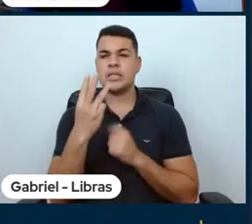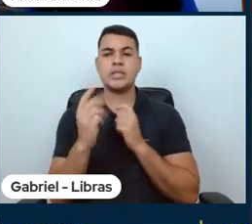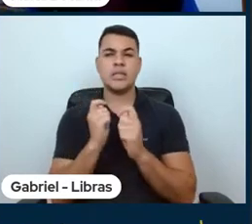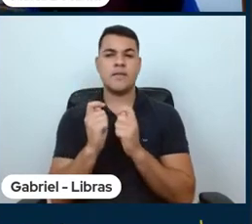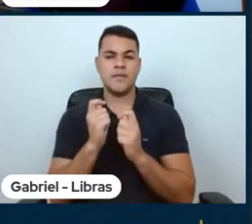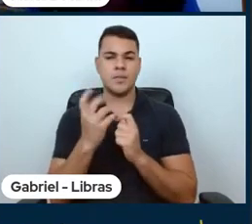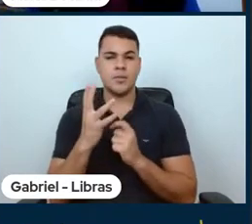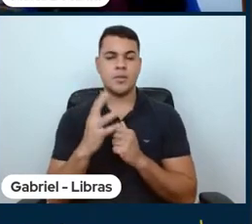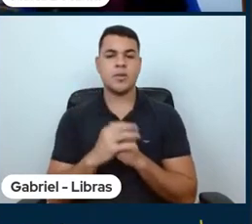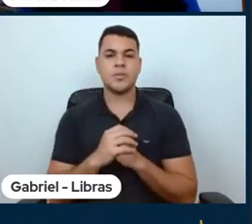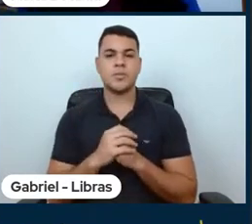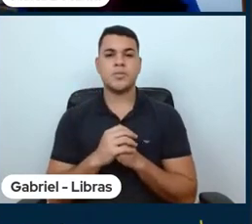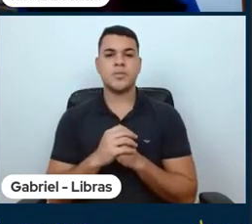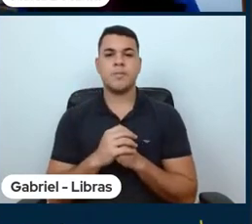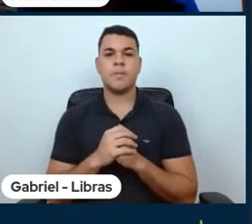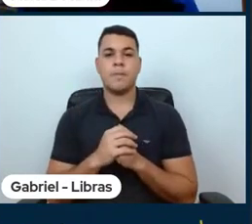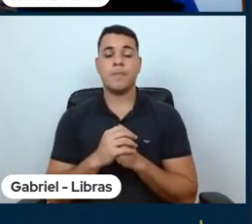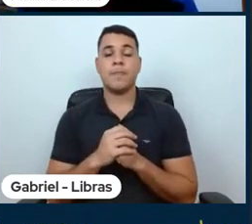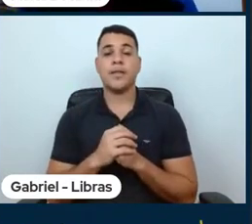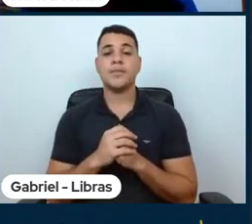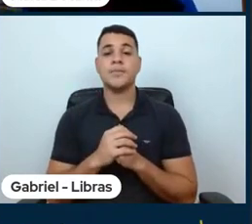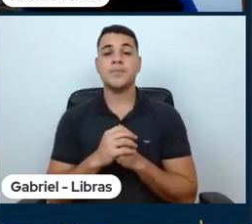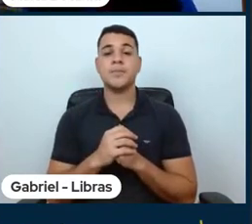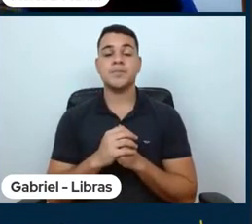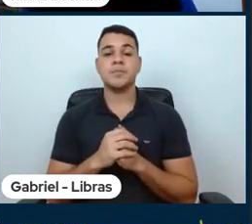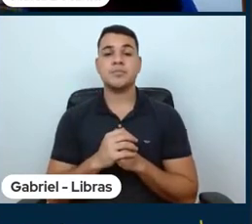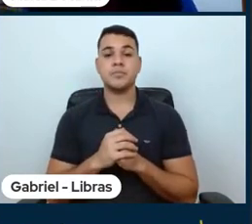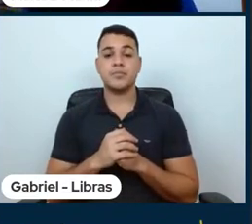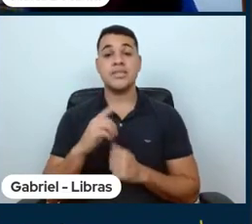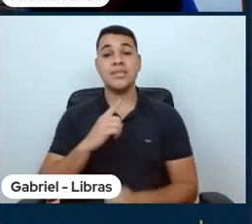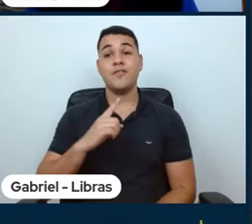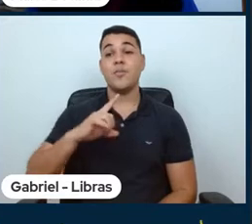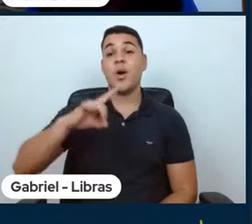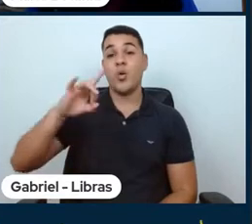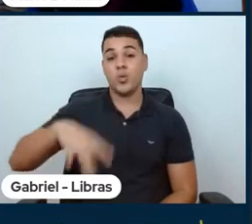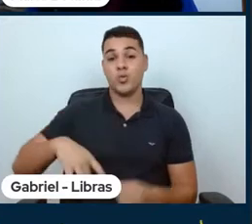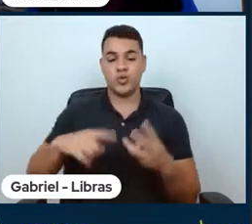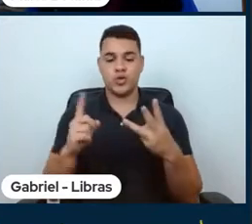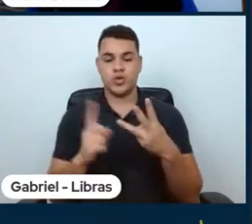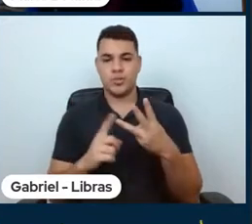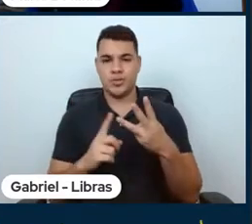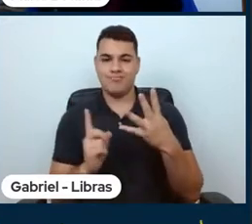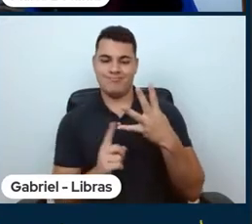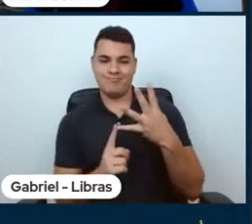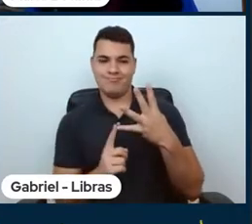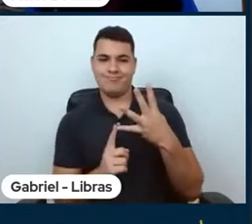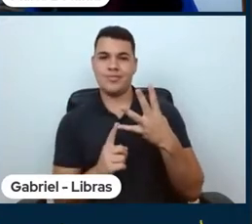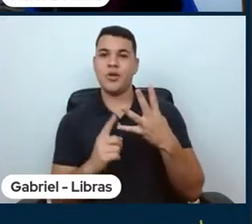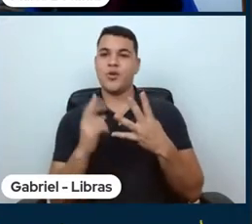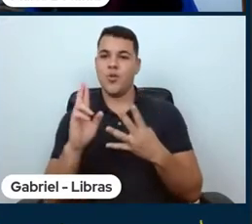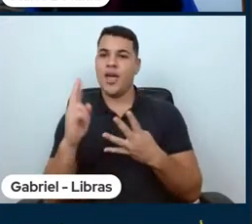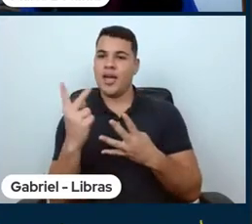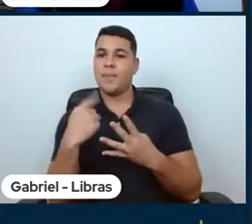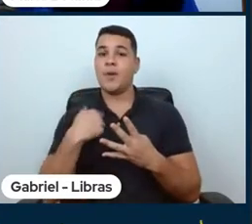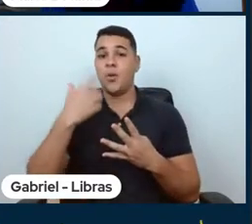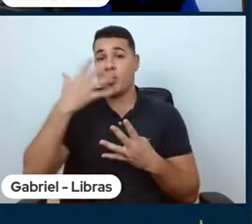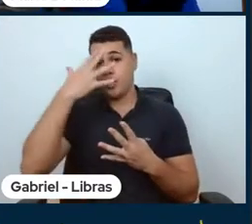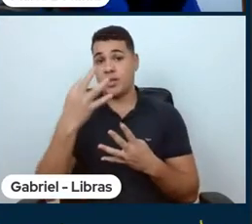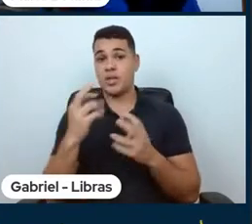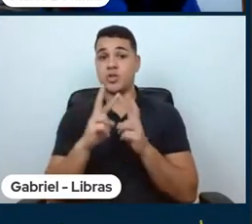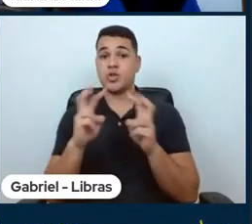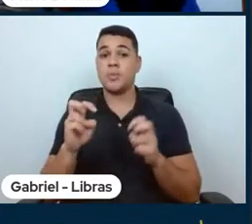3 entrevistas. Pelo que eu me lembro, foram 3 entrevistas. Aí teve uma última entrevista com o RH também, para entender um pouco mais sobre fit,